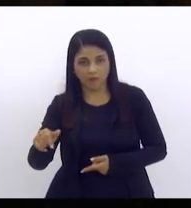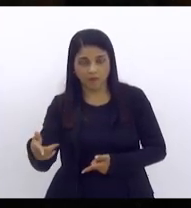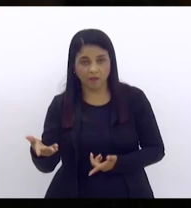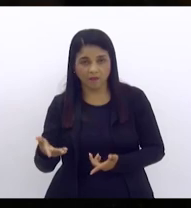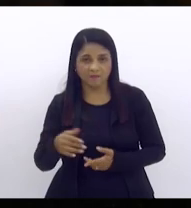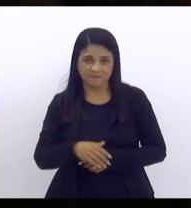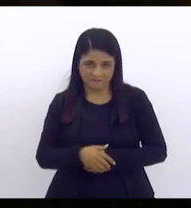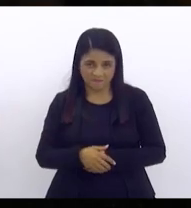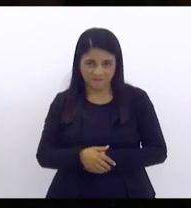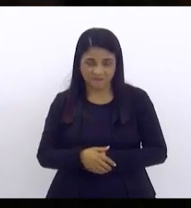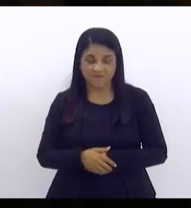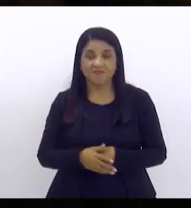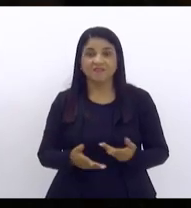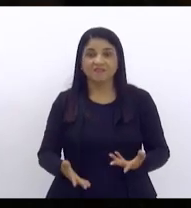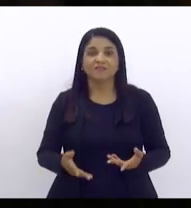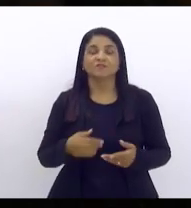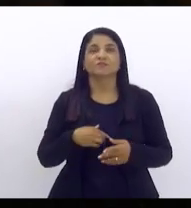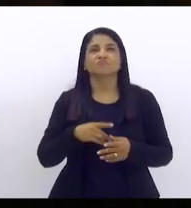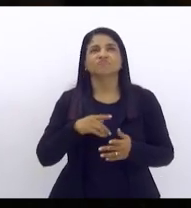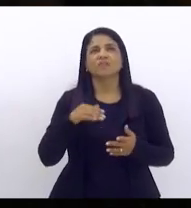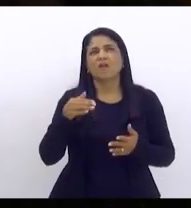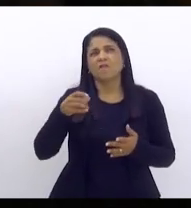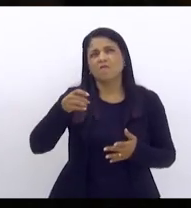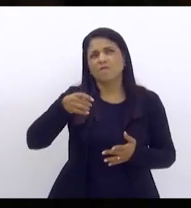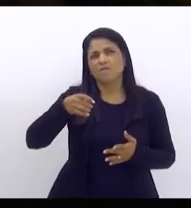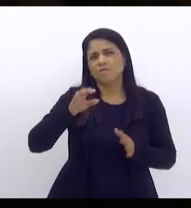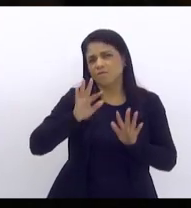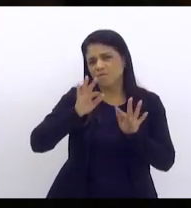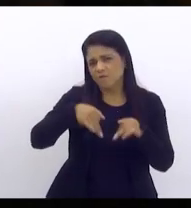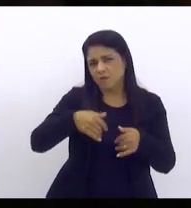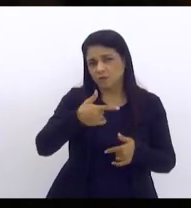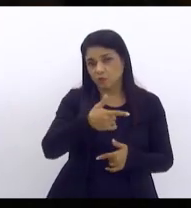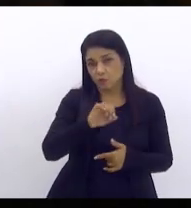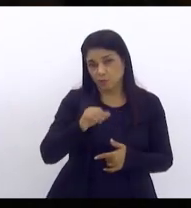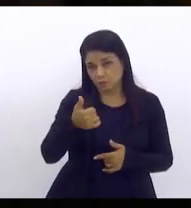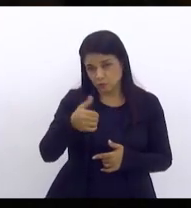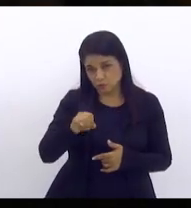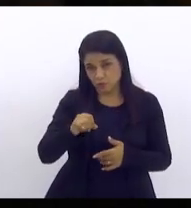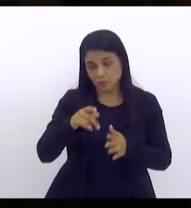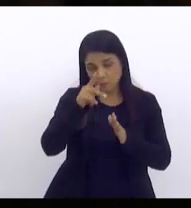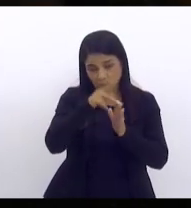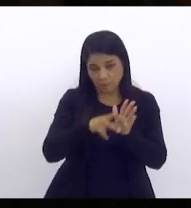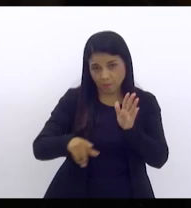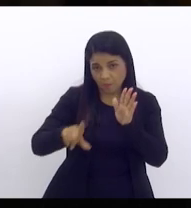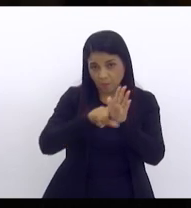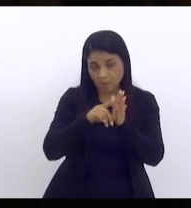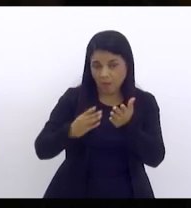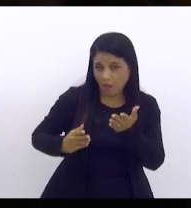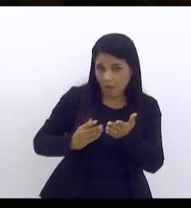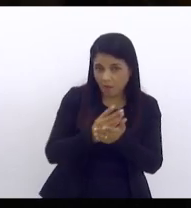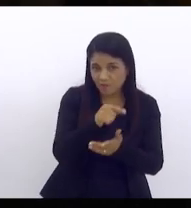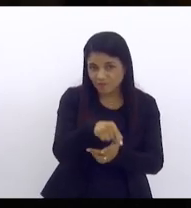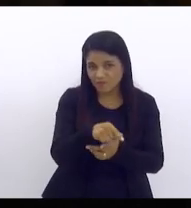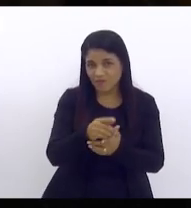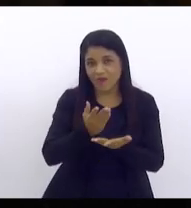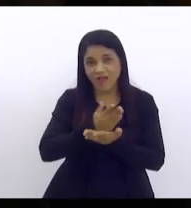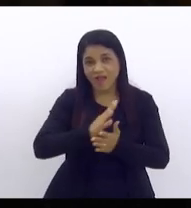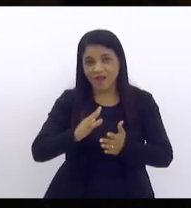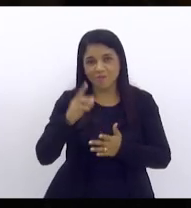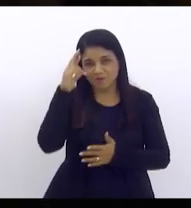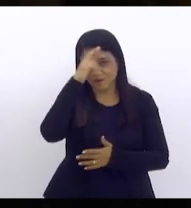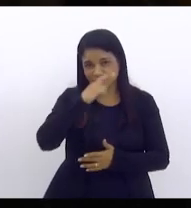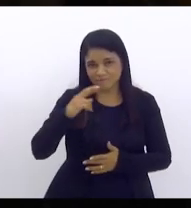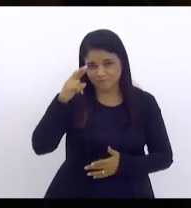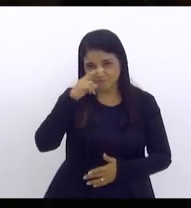2019, final de 2018, aprovamos com outro projeto, acabando com a vistoria. Nós éramos